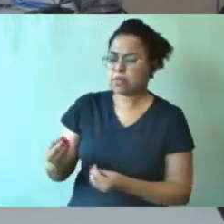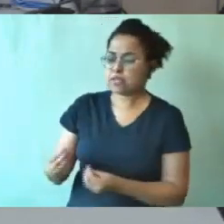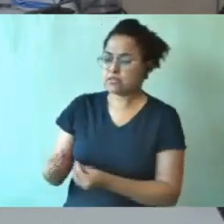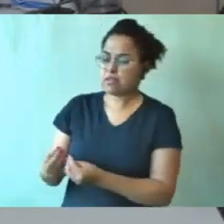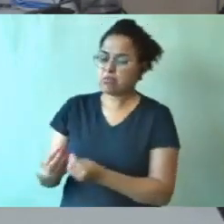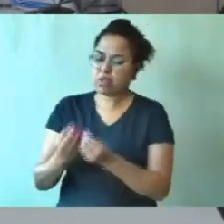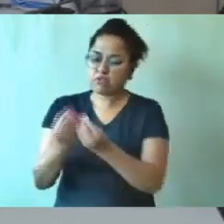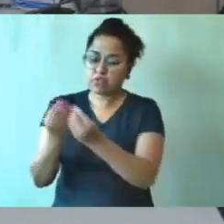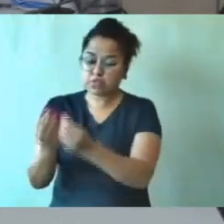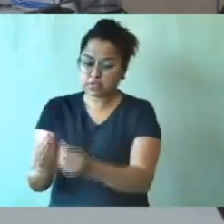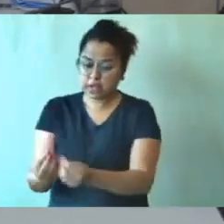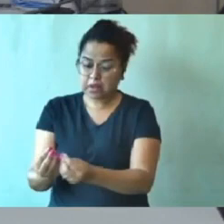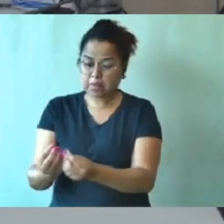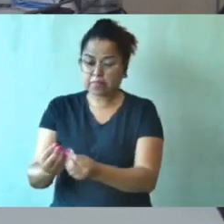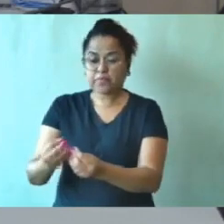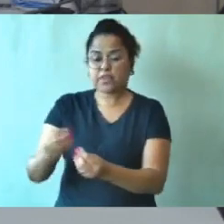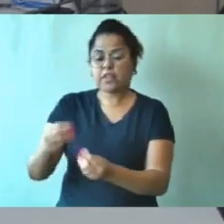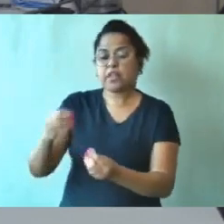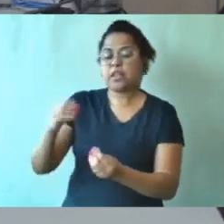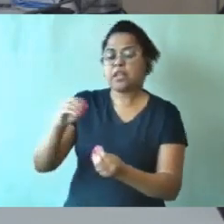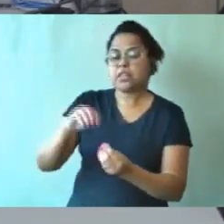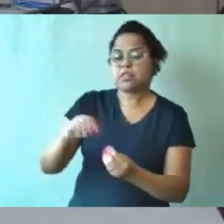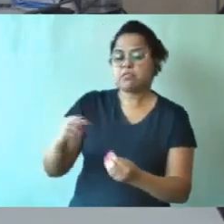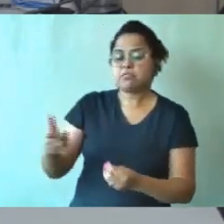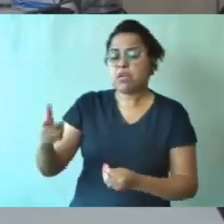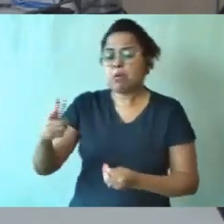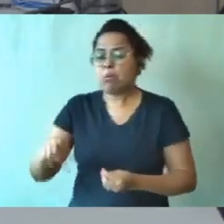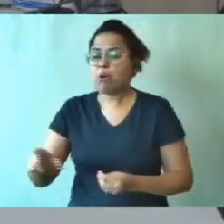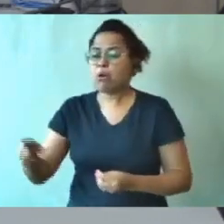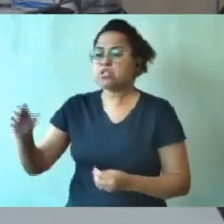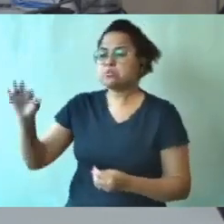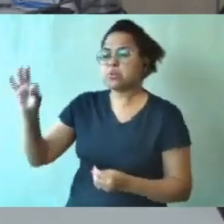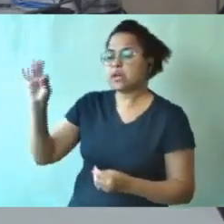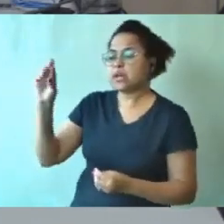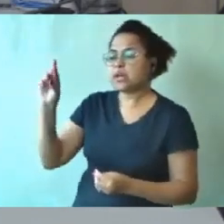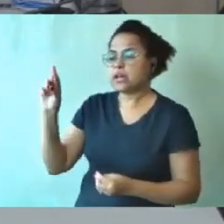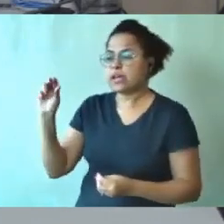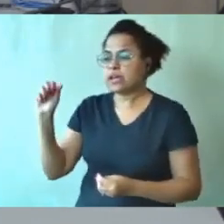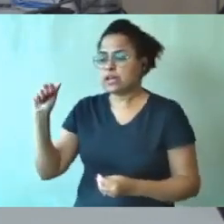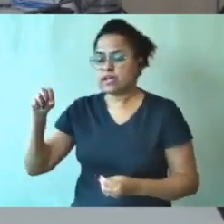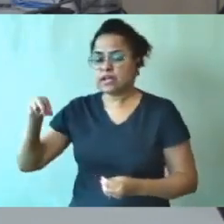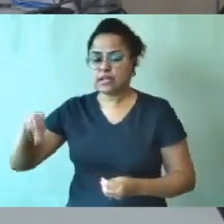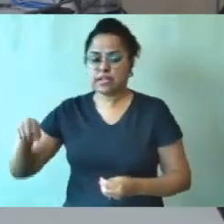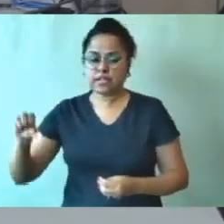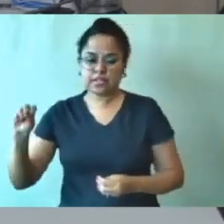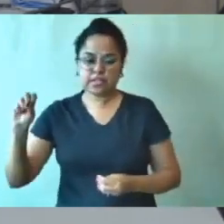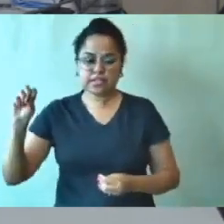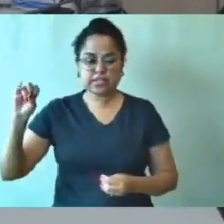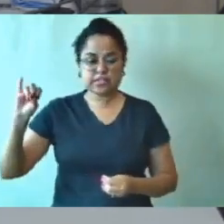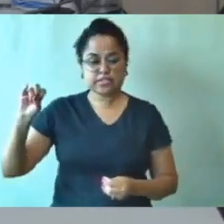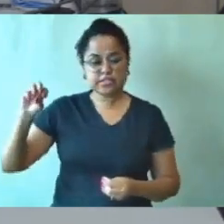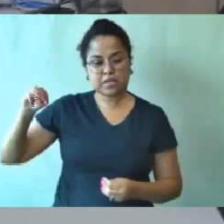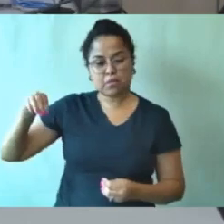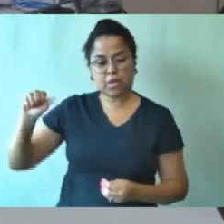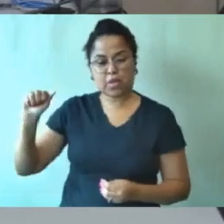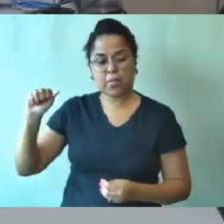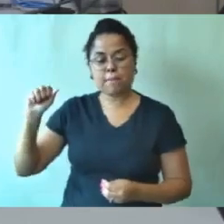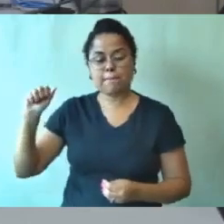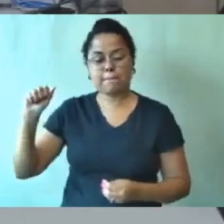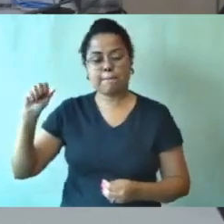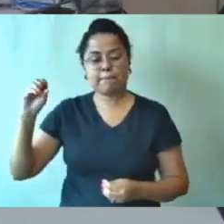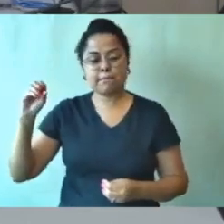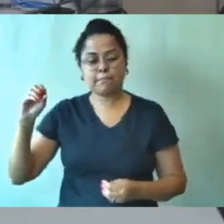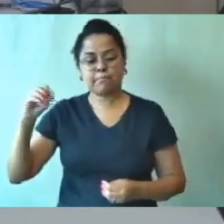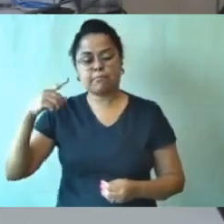por sua vez passou para a SA indicada por eles, né? Digamos assim, eu estou resumindo aqui as transações, mas é esses elos que a gente está